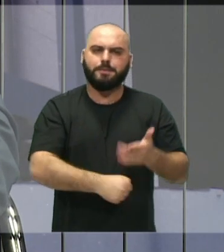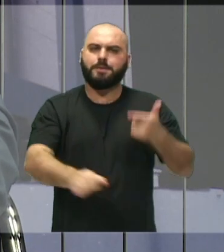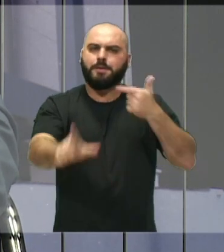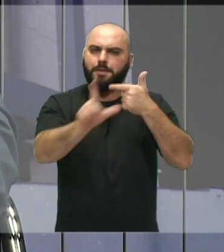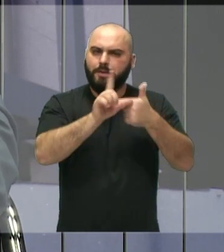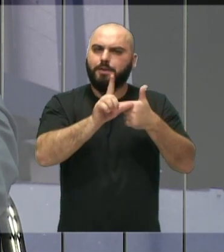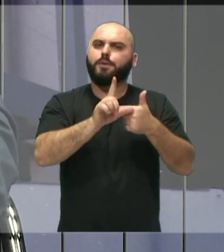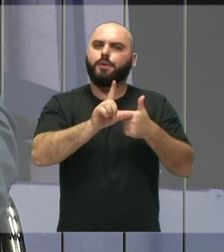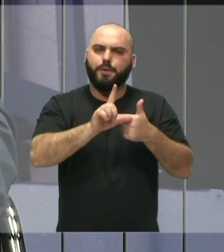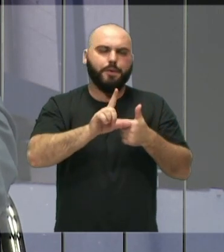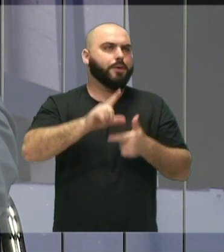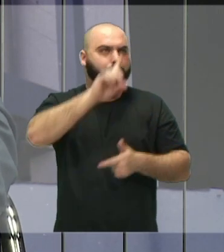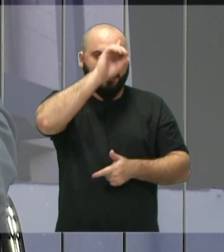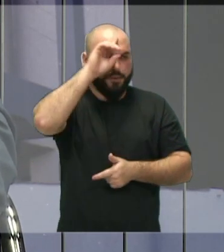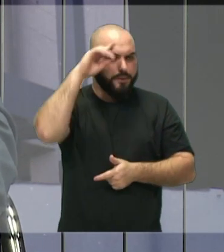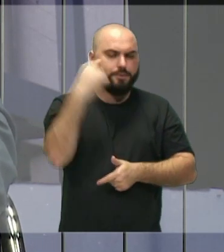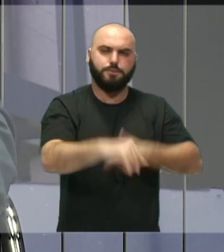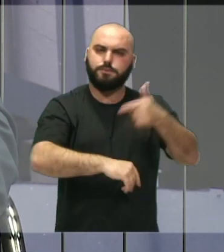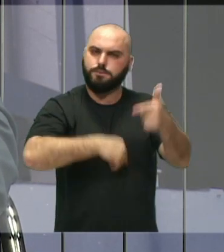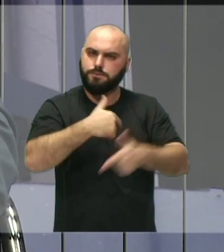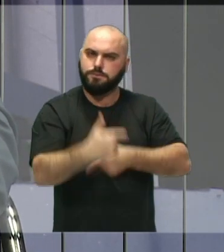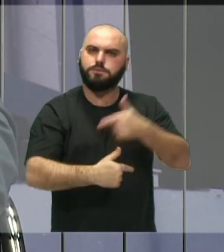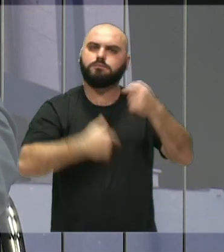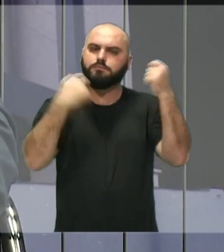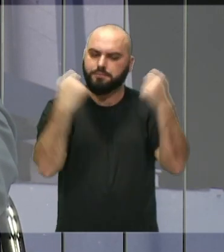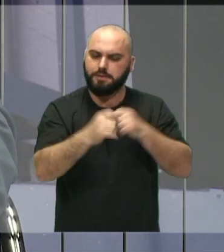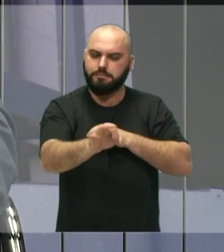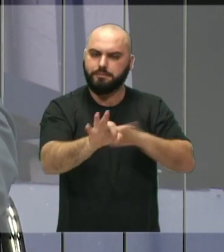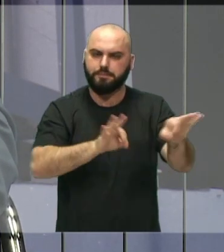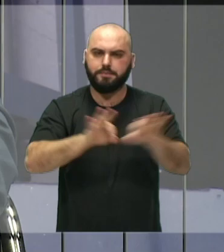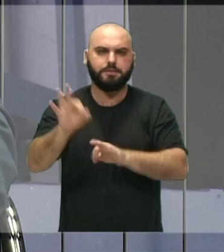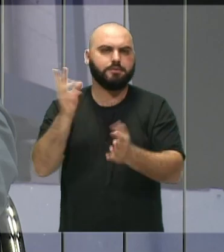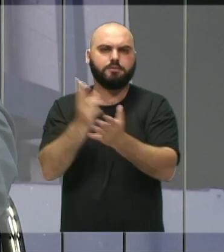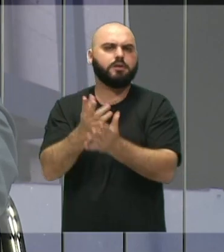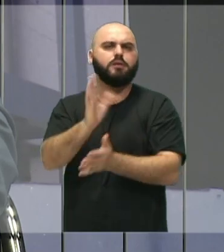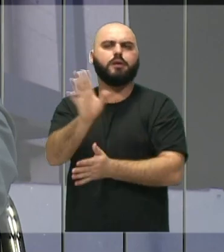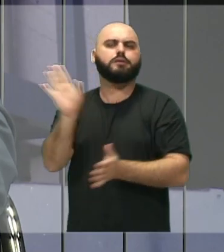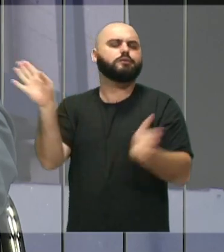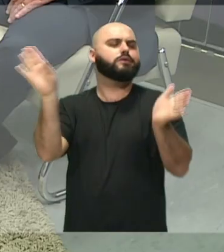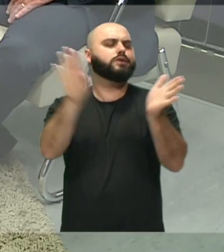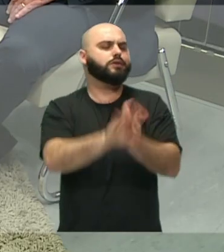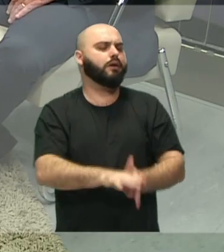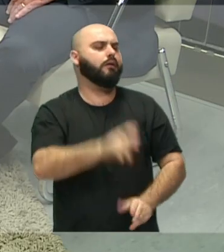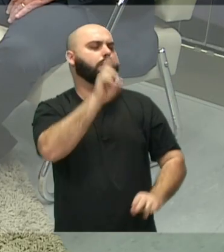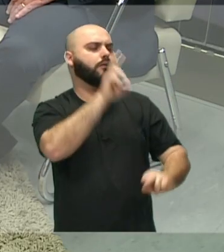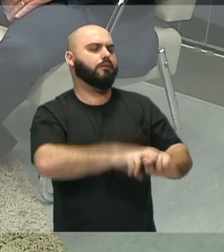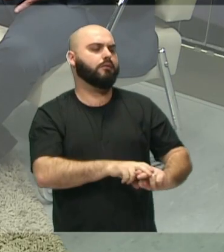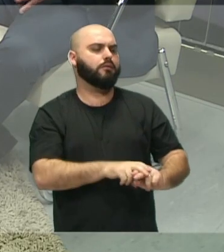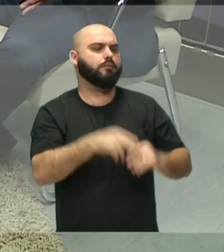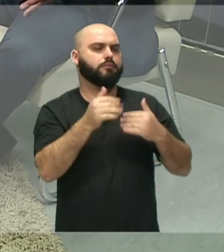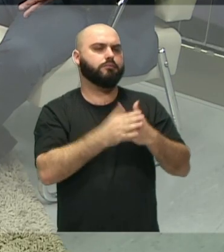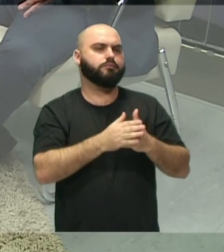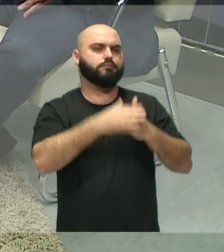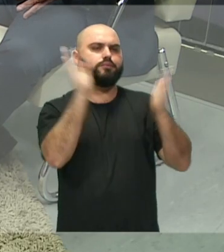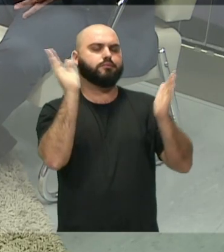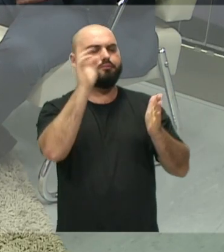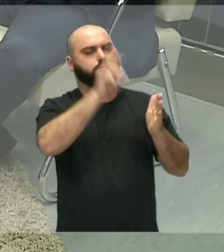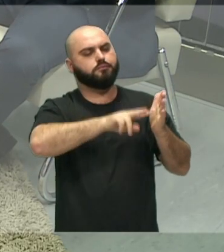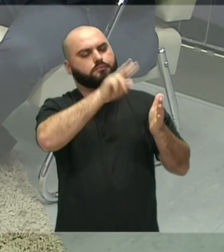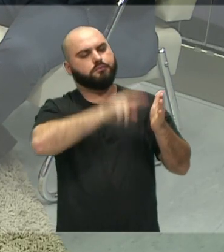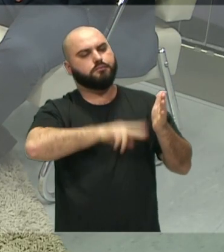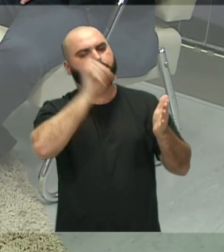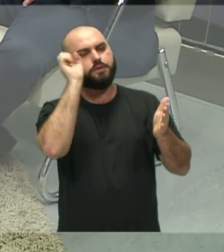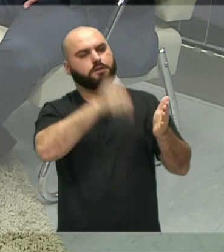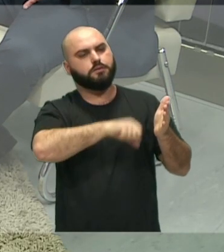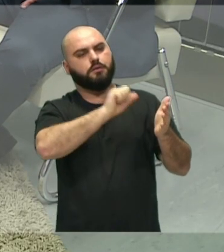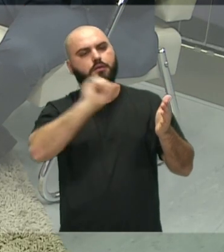legislando. Tu tem que vir preparado para cada sessão, não simplesmente vir para cá, sentar na cadeira, abrir o roteiro ali e votar